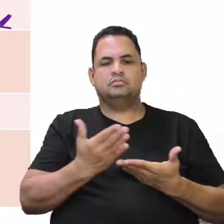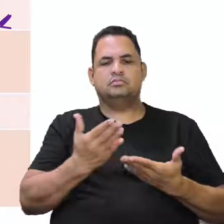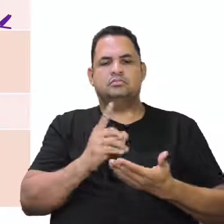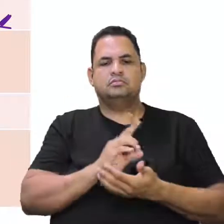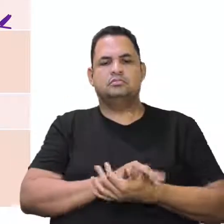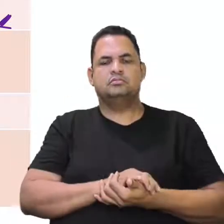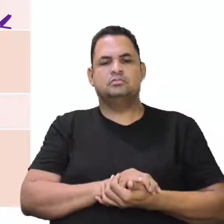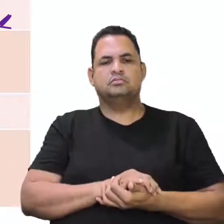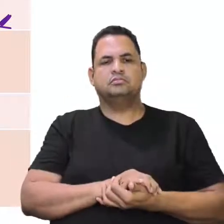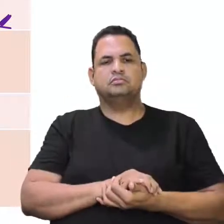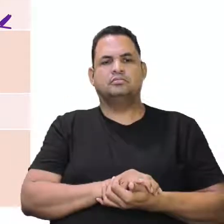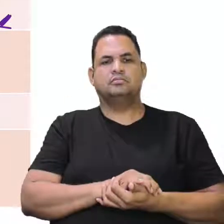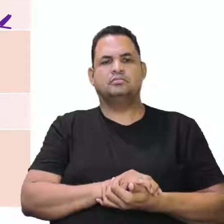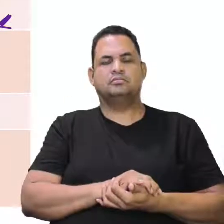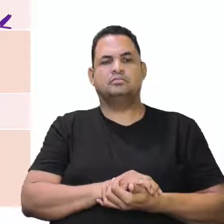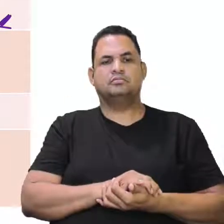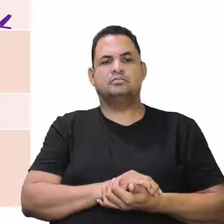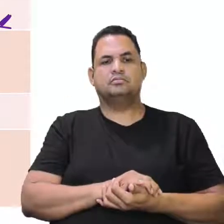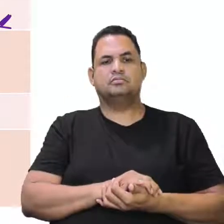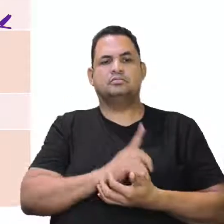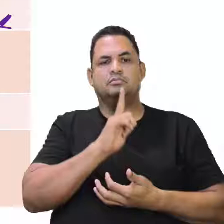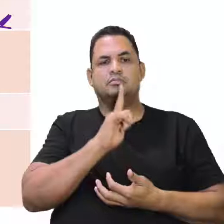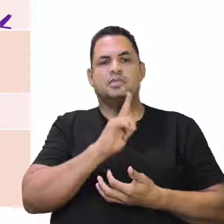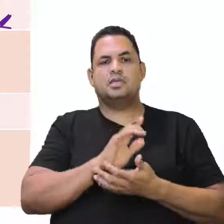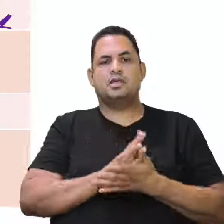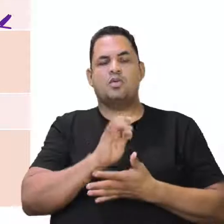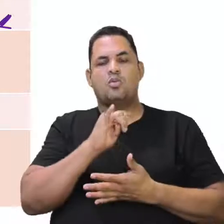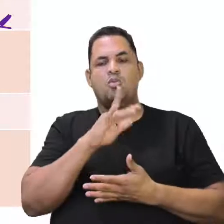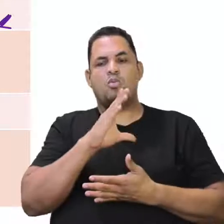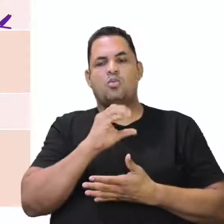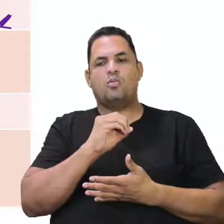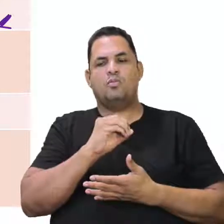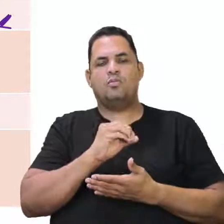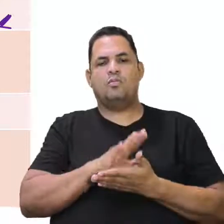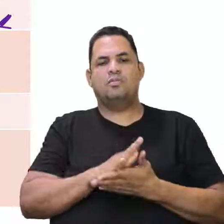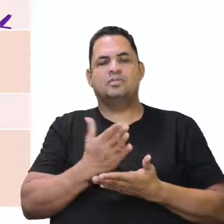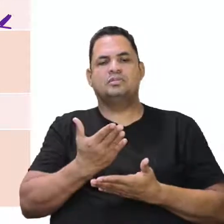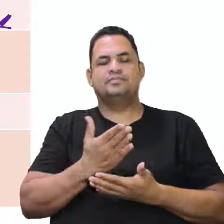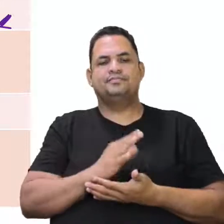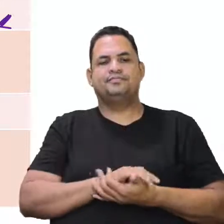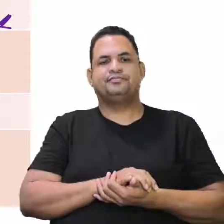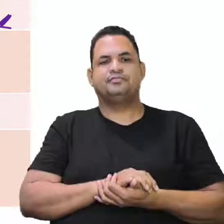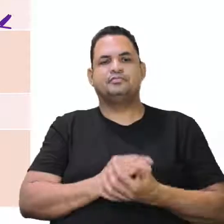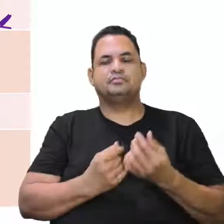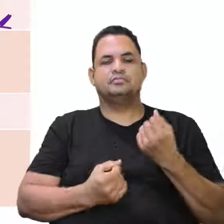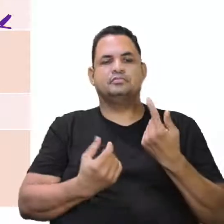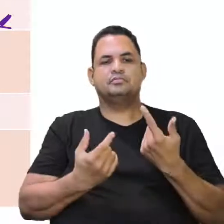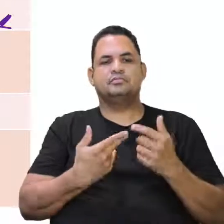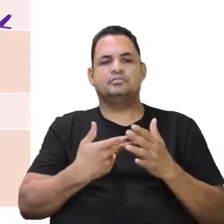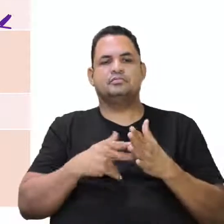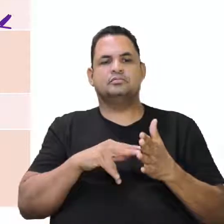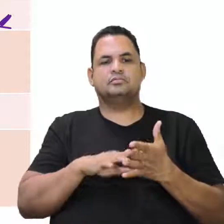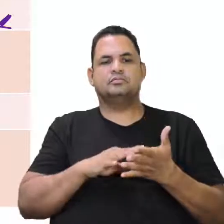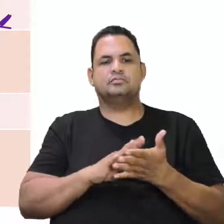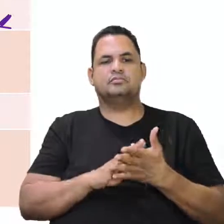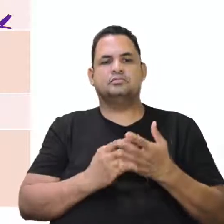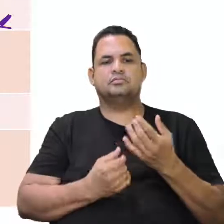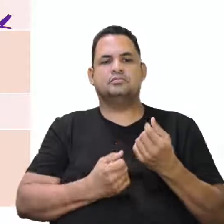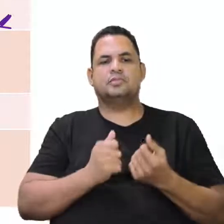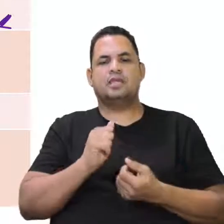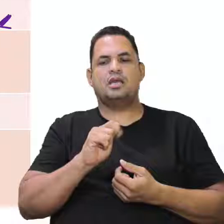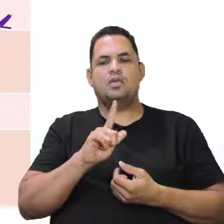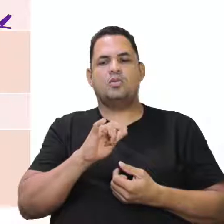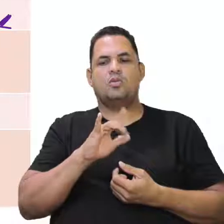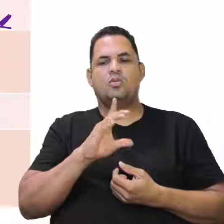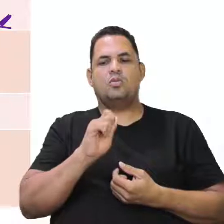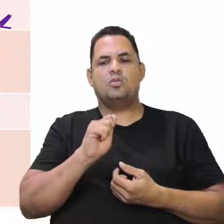que não significa alguém, é algo, e anything não significa alguém, também significa algo,